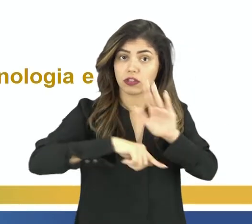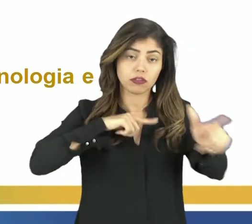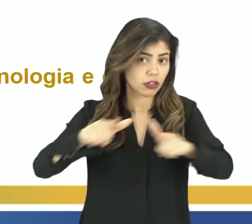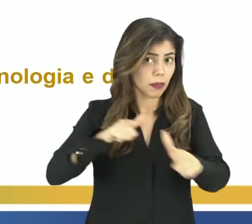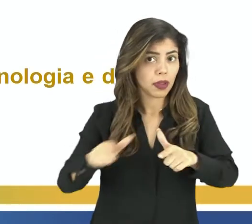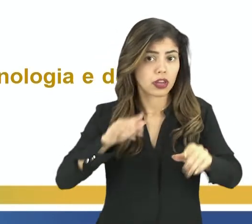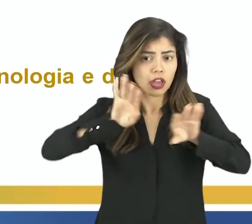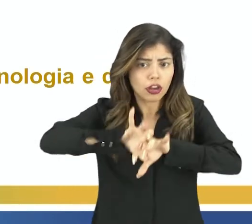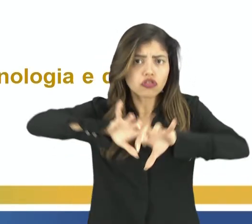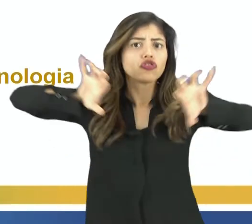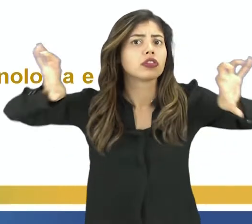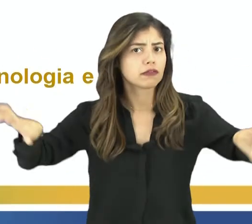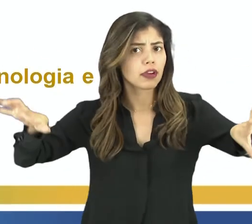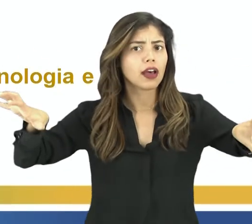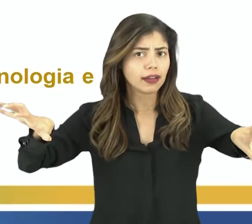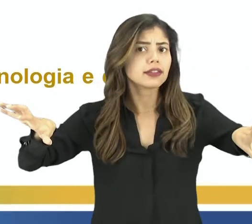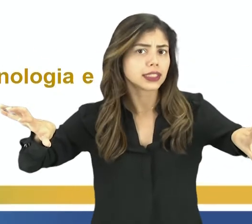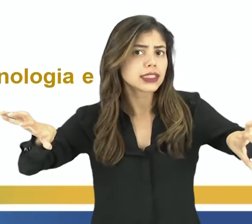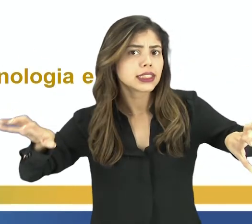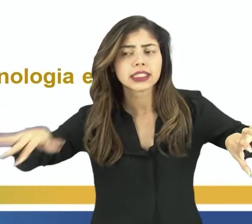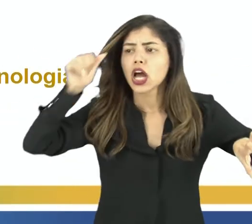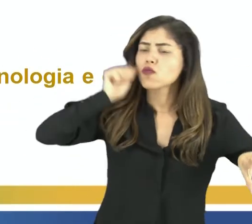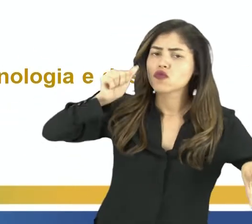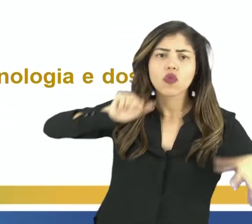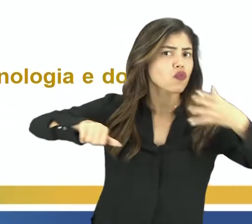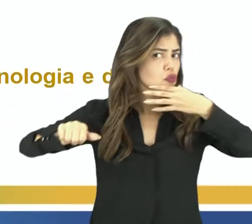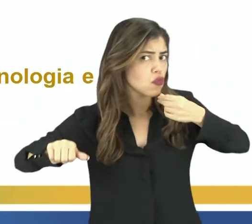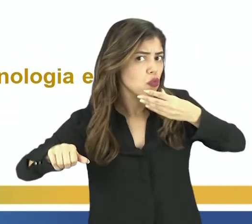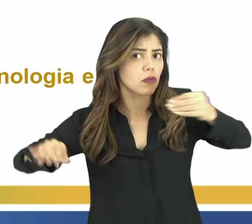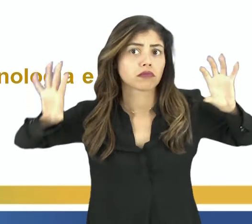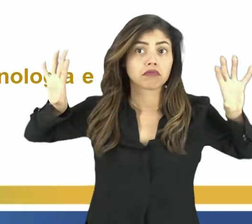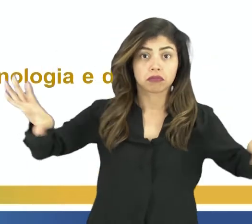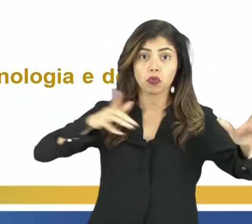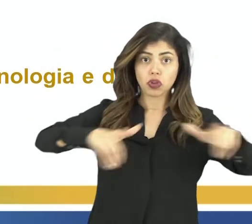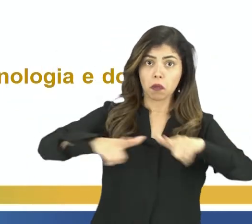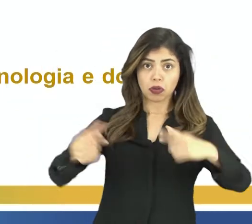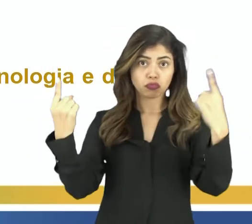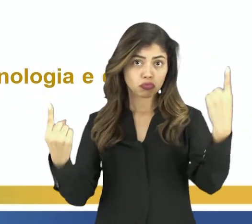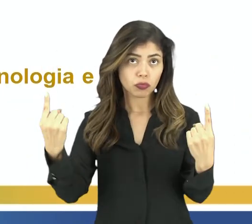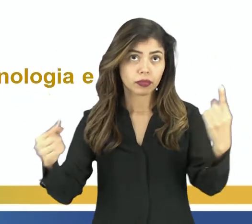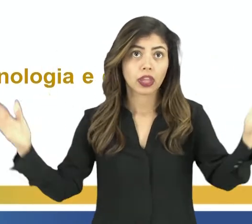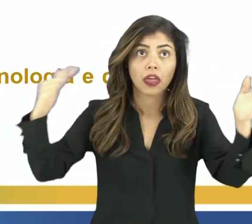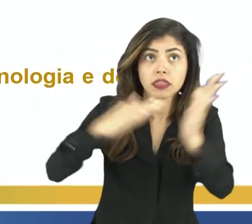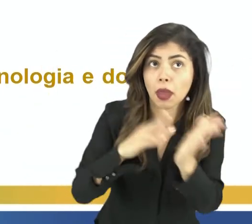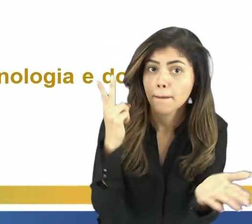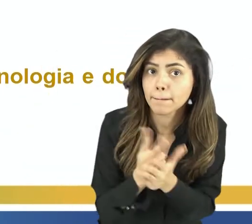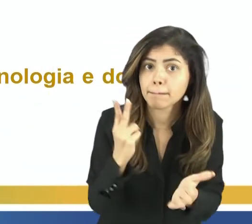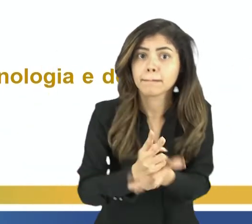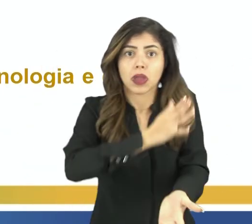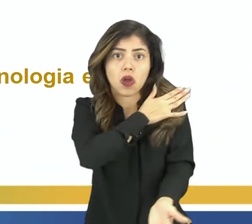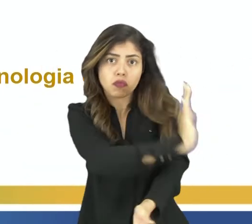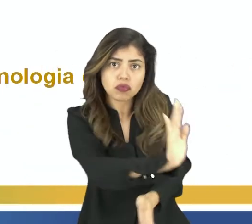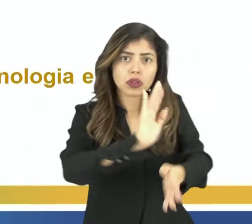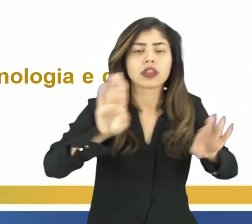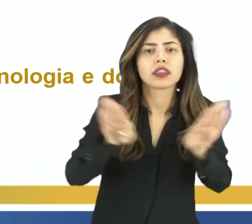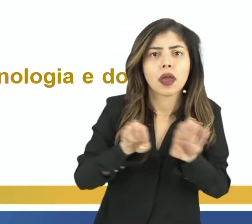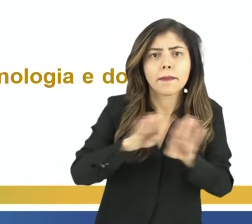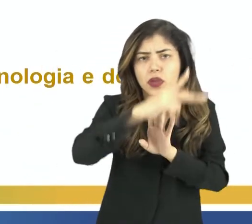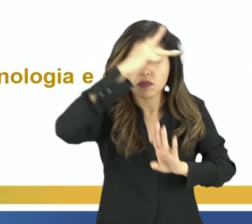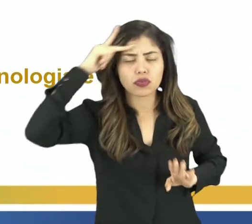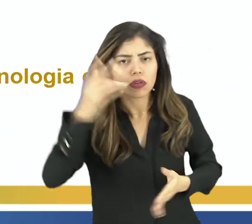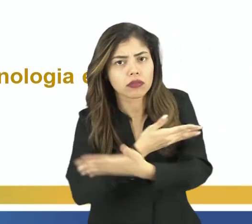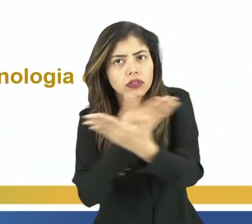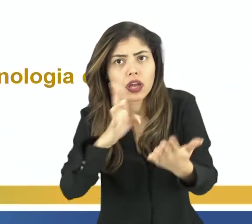trabalho, a desigualdade de consideração entre o trabalho do homem e o trabalho da mulher. E até o preconceito de espécie. A gente